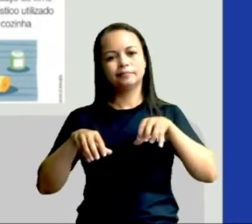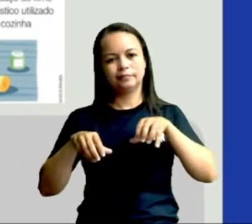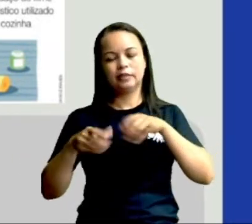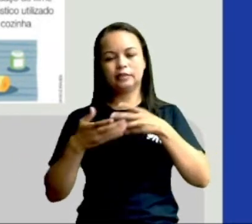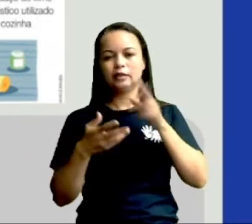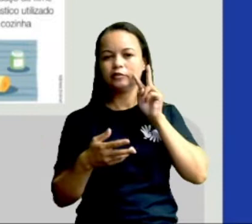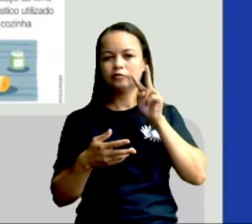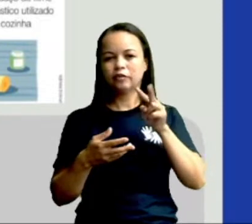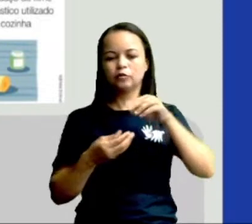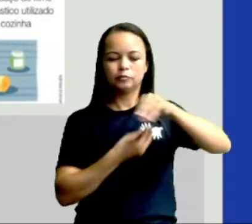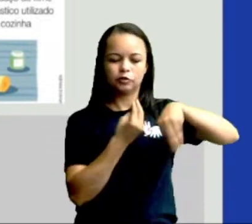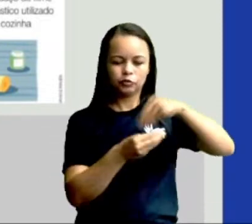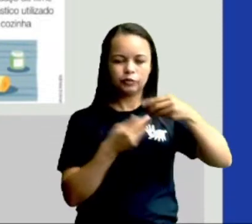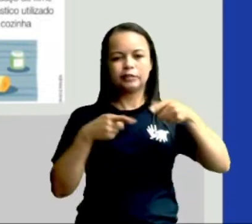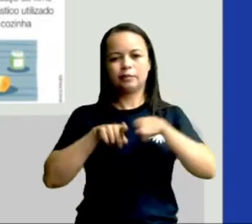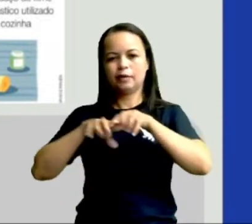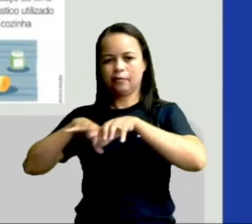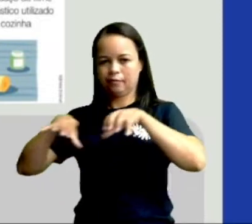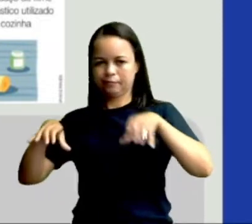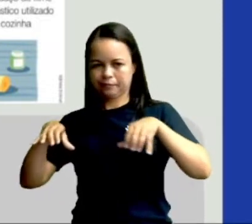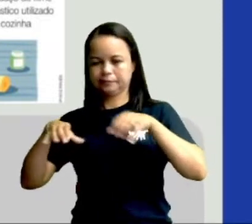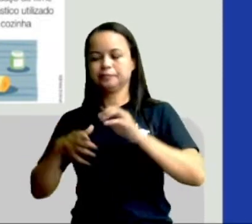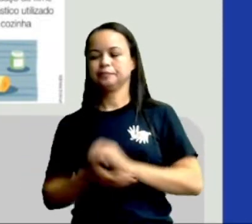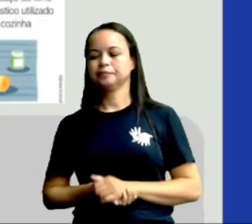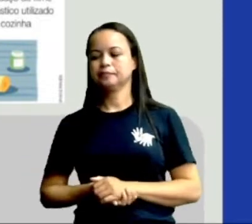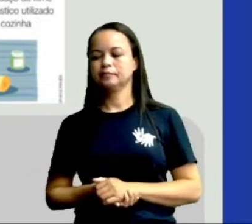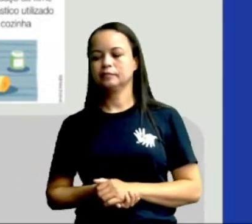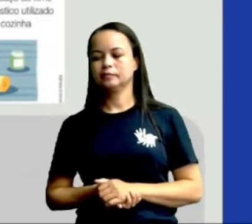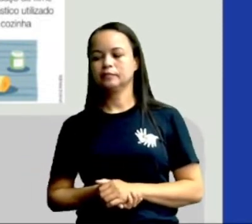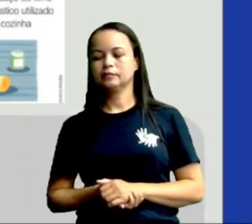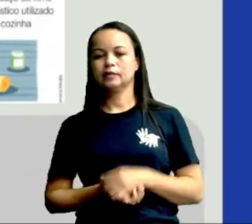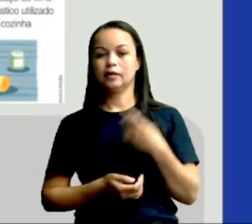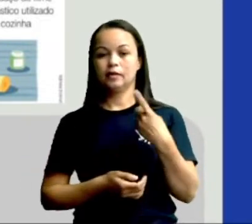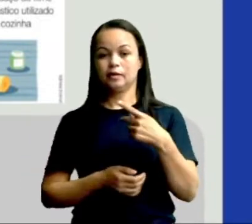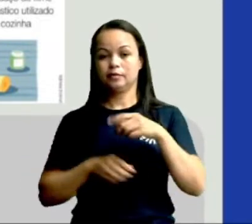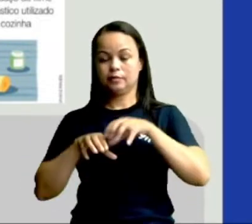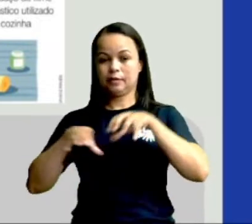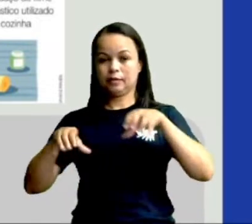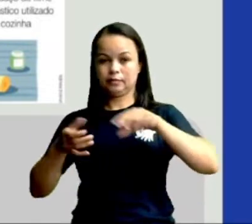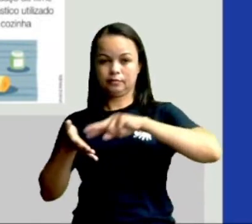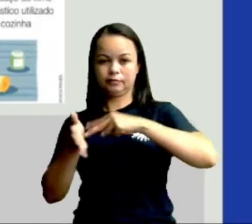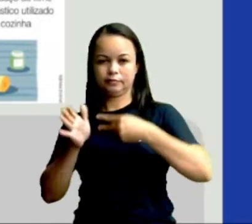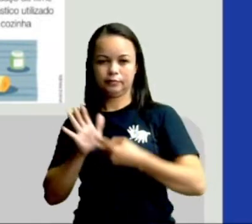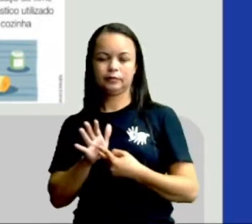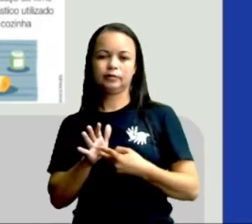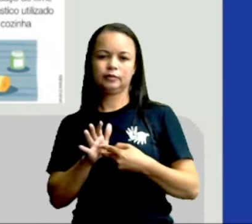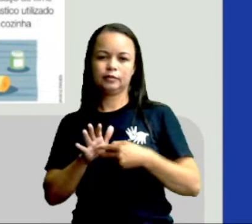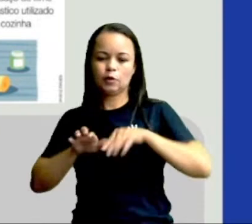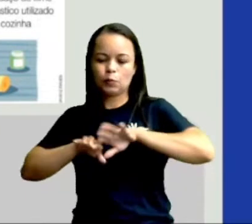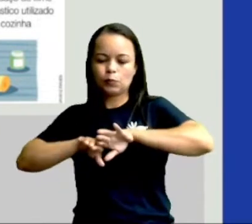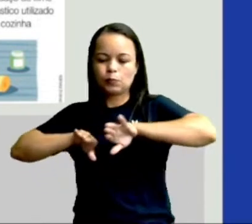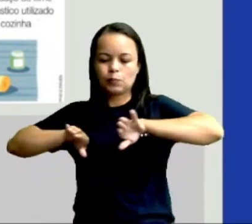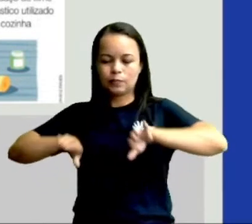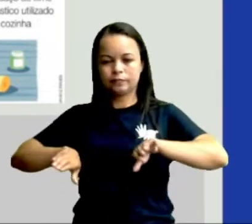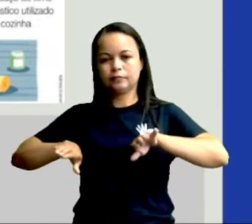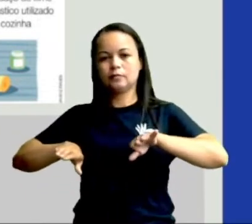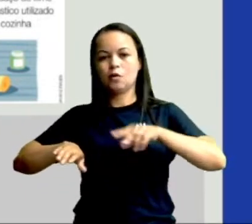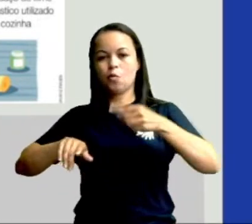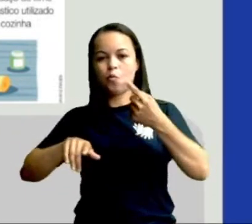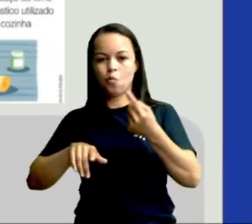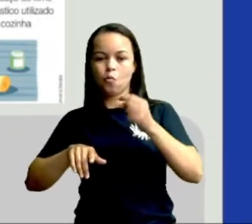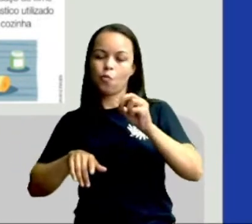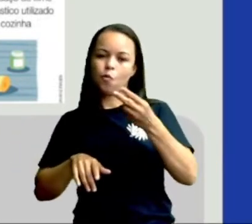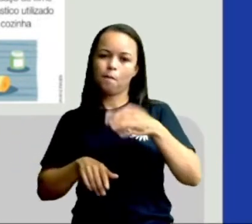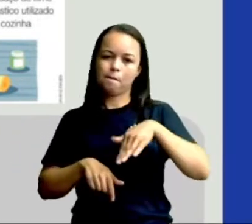falamos também de separação. A separação de misturas significa isolar um ou mais componentes